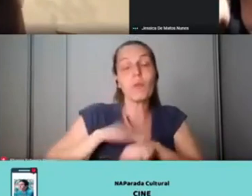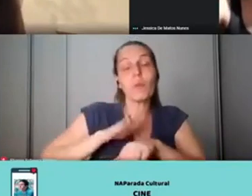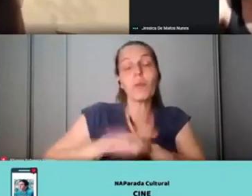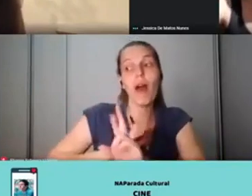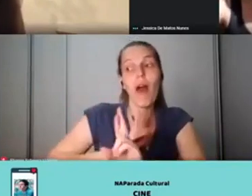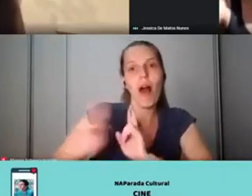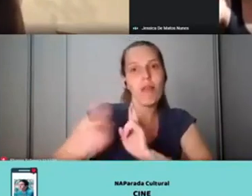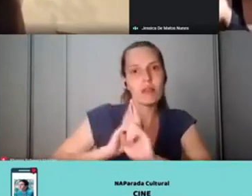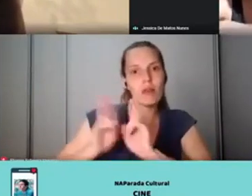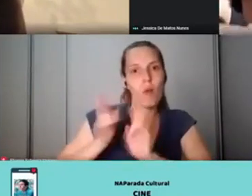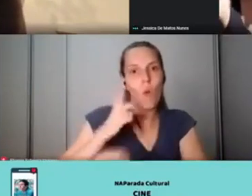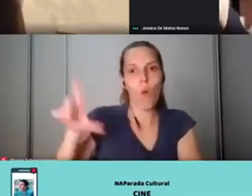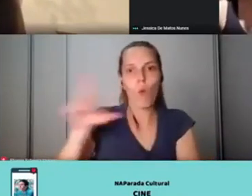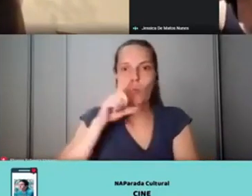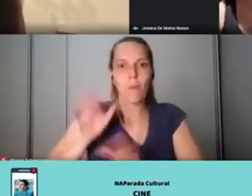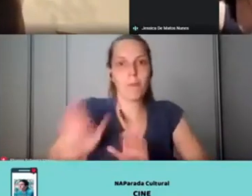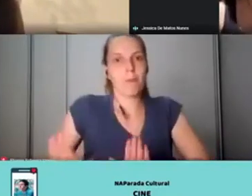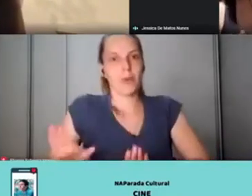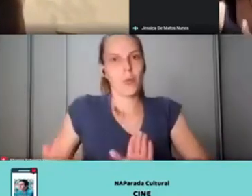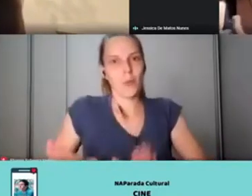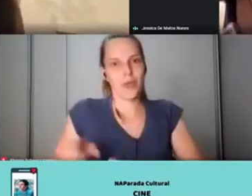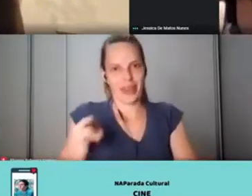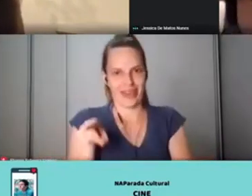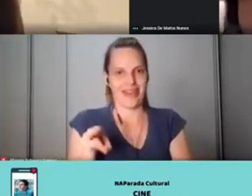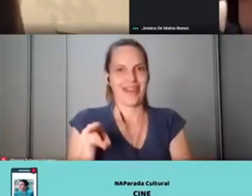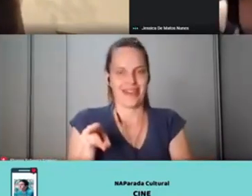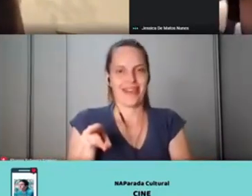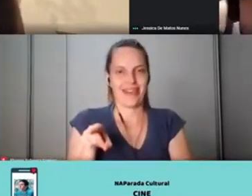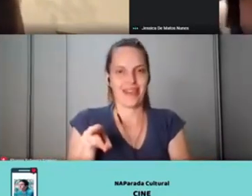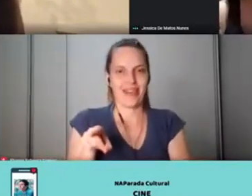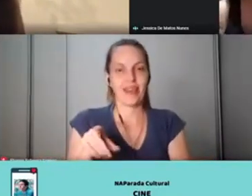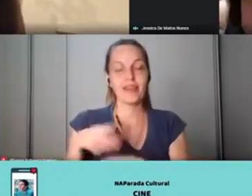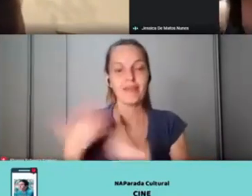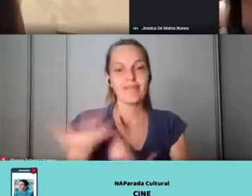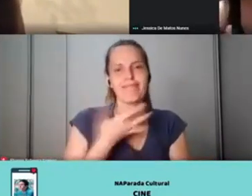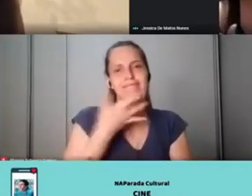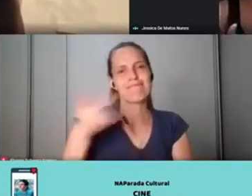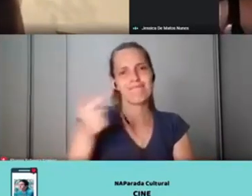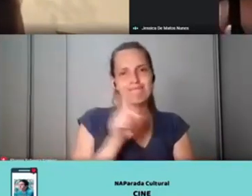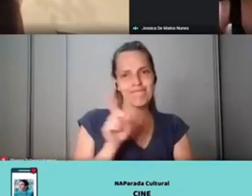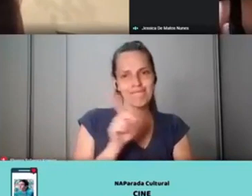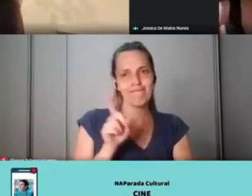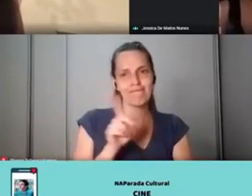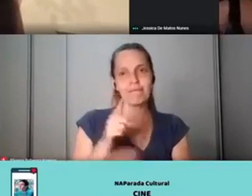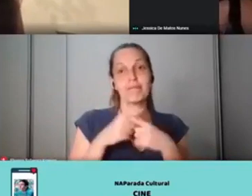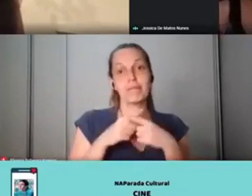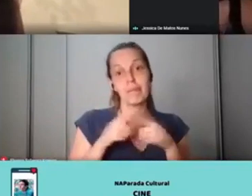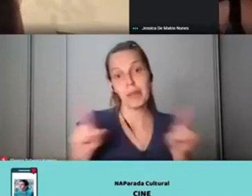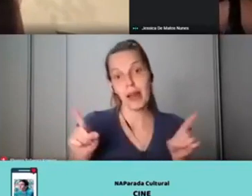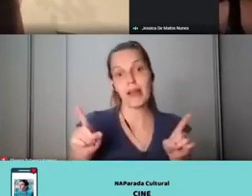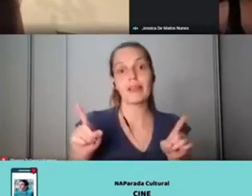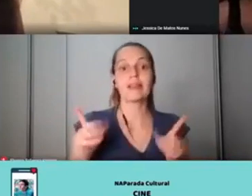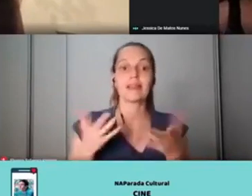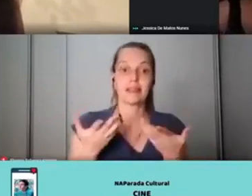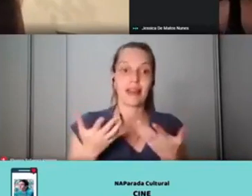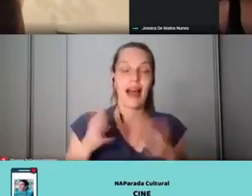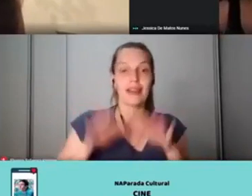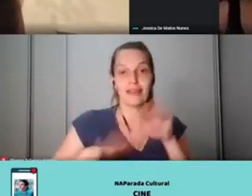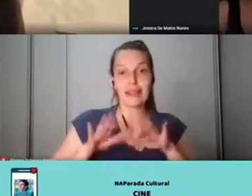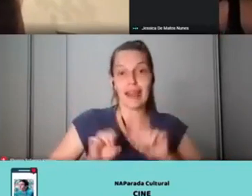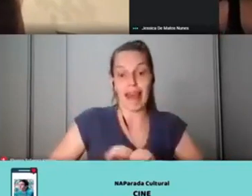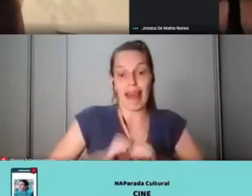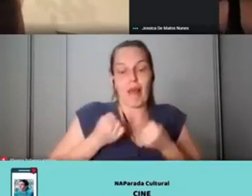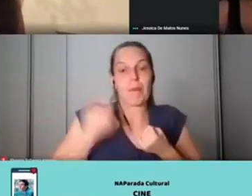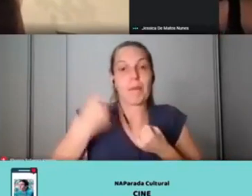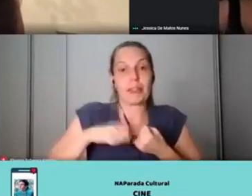né? E não é fácil, uhum. mas quebrar aquela casquinha traz alguns benefícios.